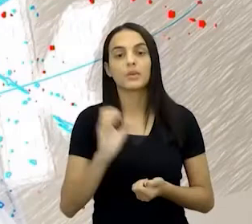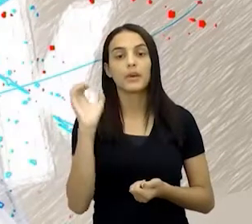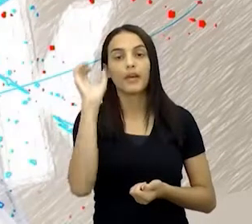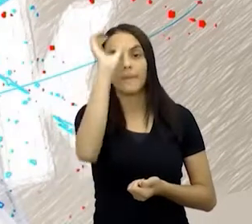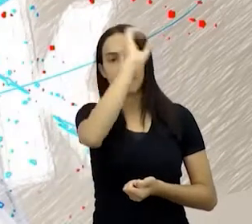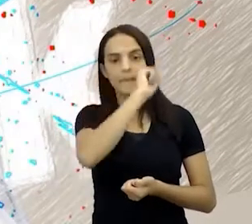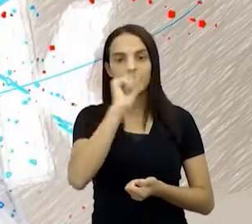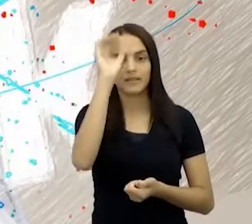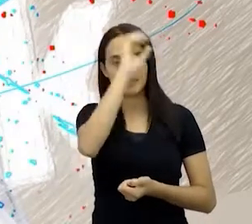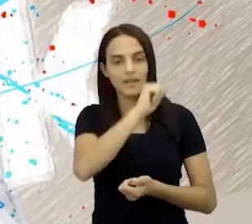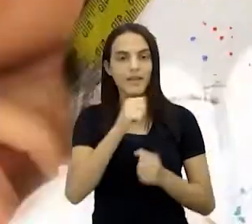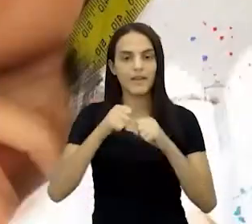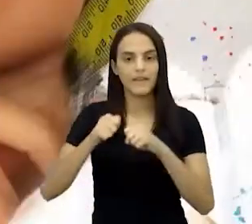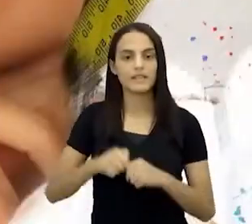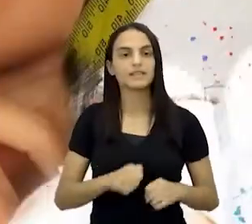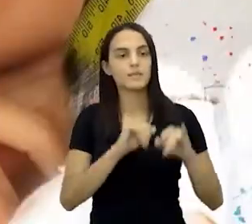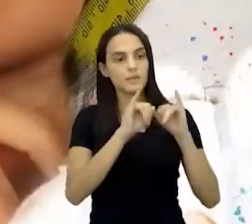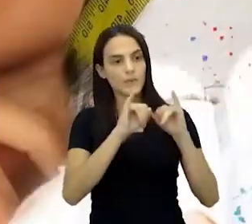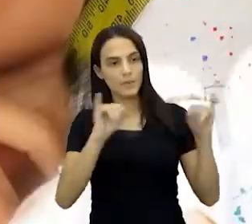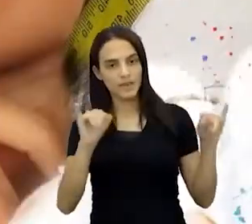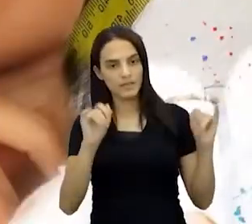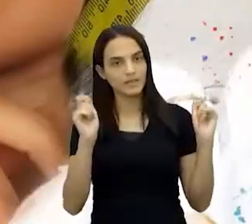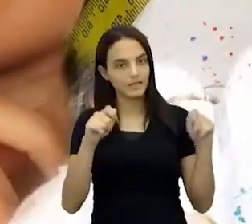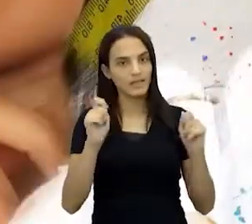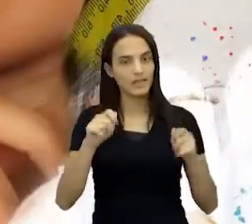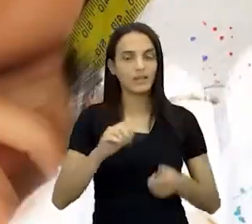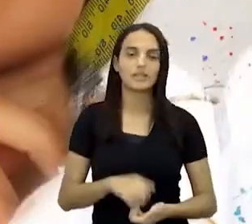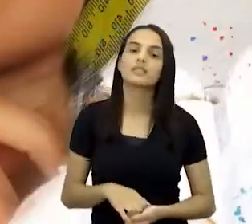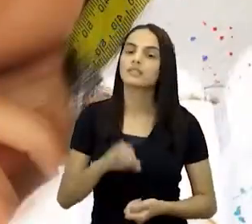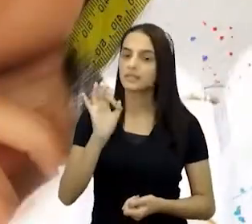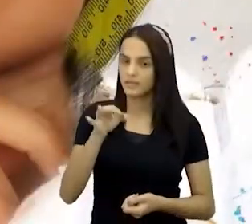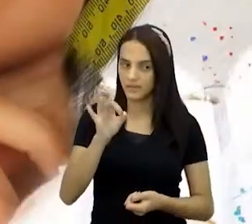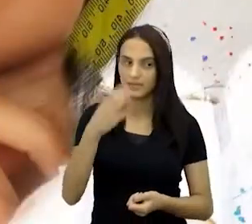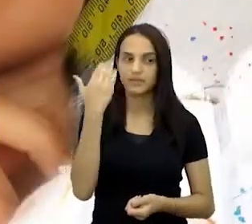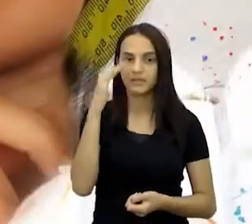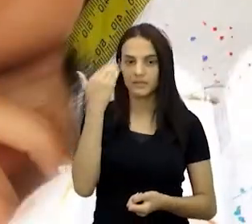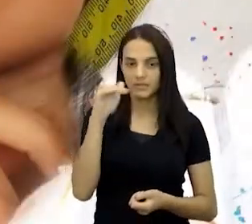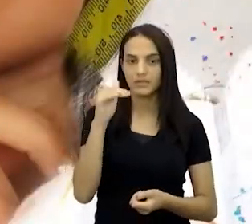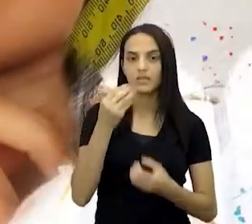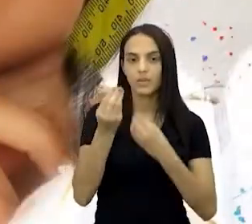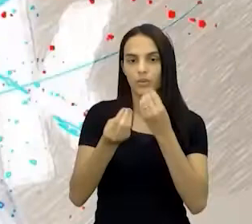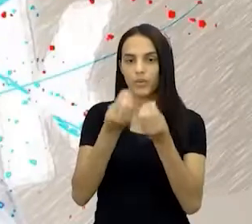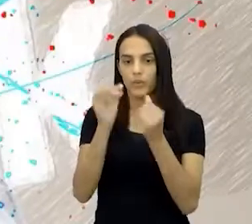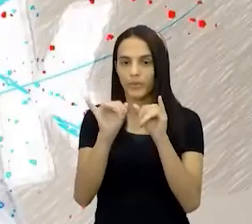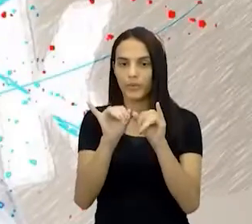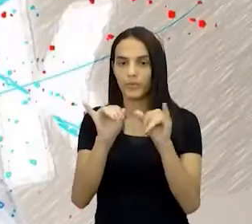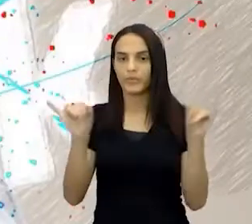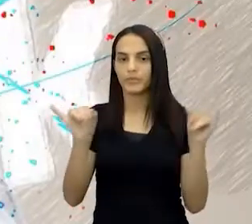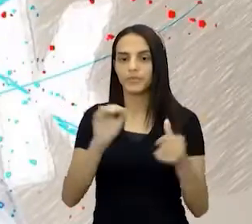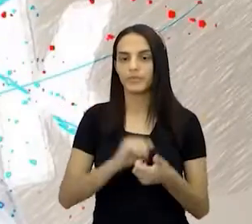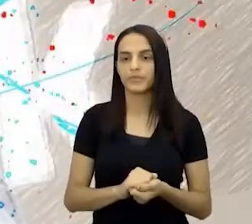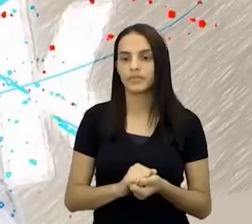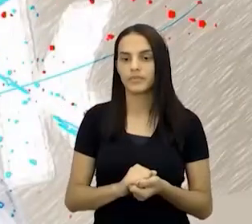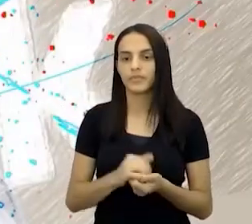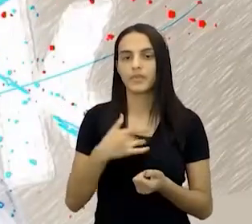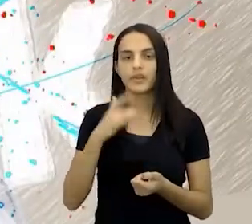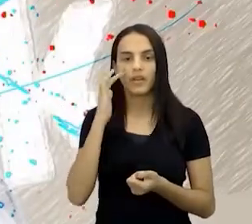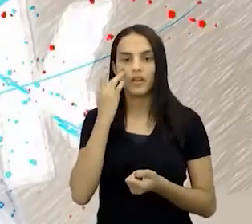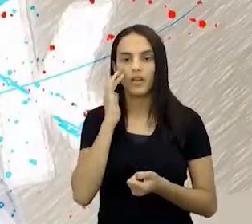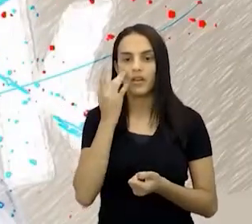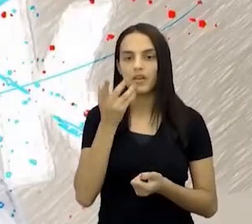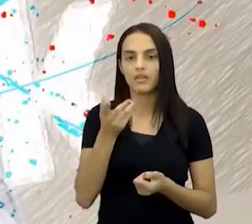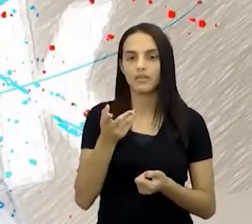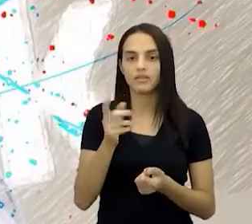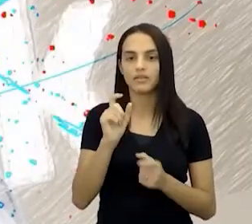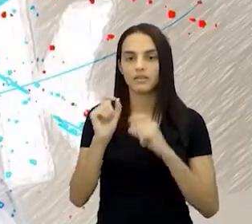Aprender a fazer propaganda. Também, aprender e entender um pouco a propaganda. O que mais que você pensa? Eu já pensei logo nessa coisa